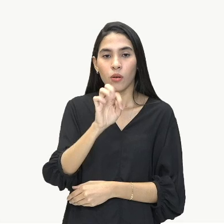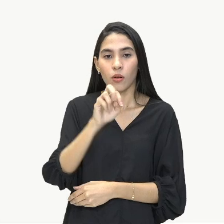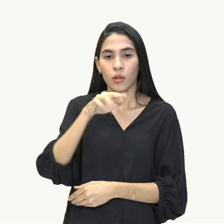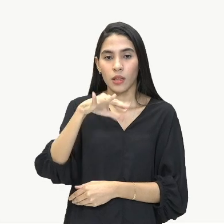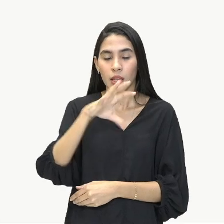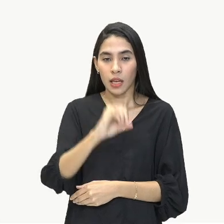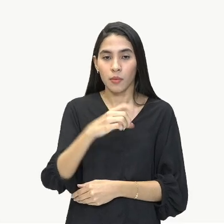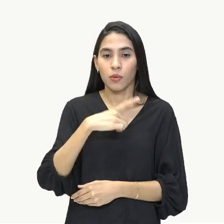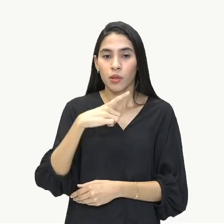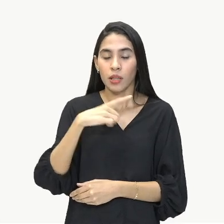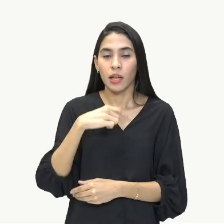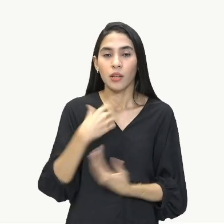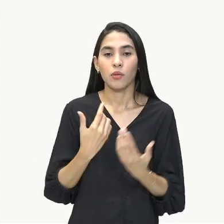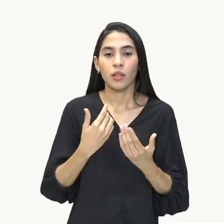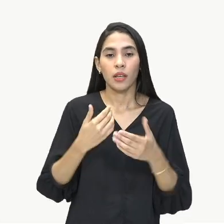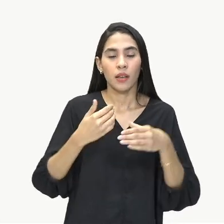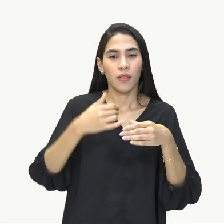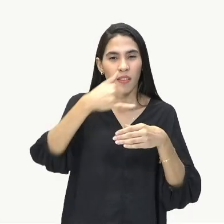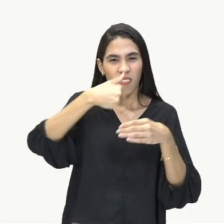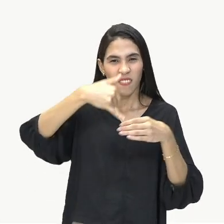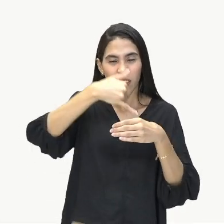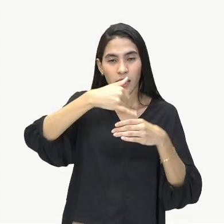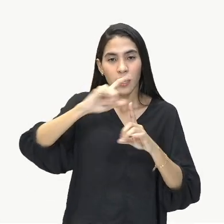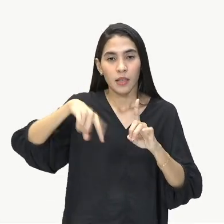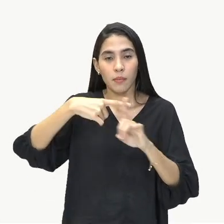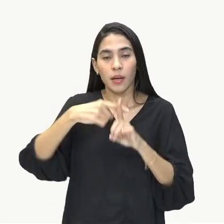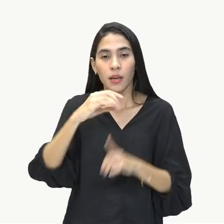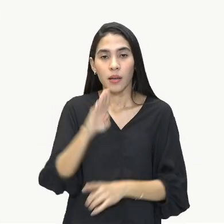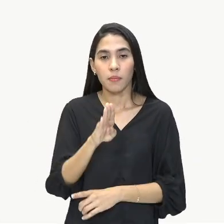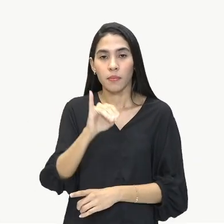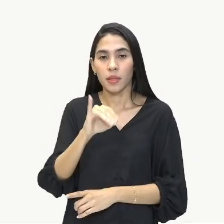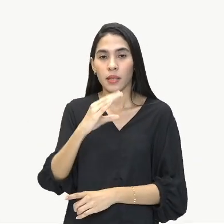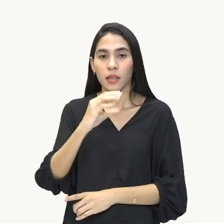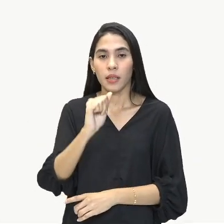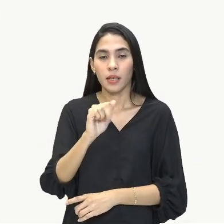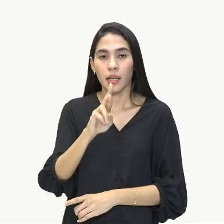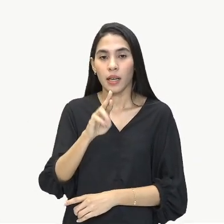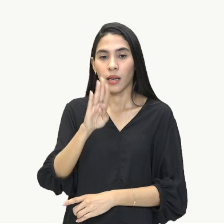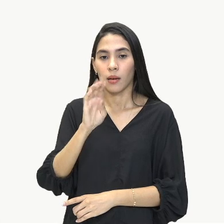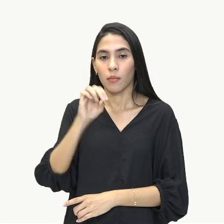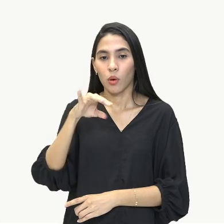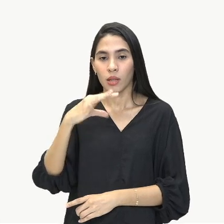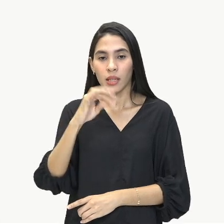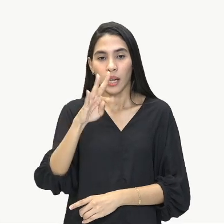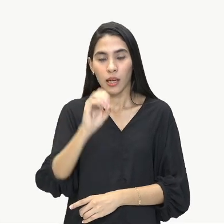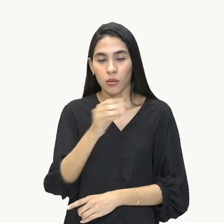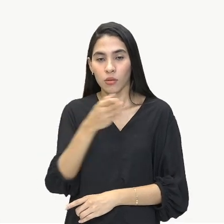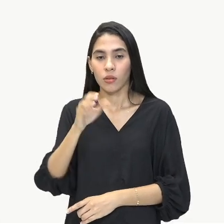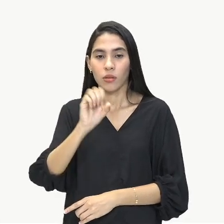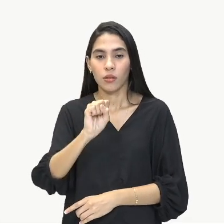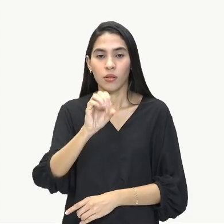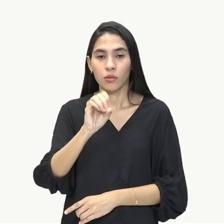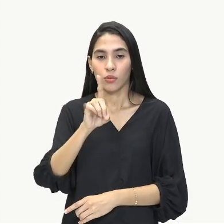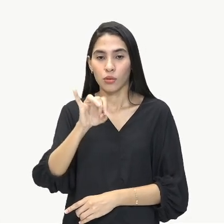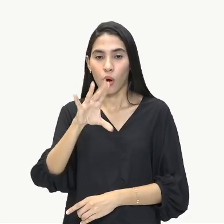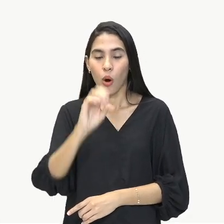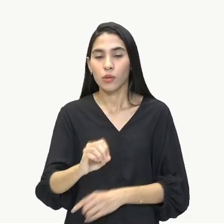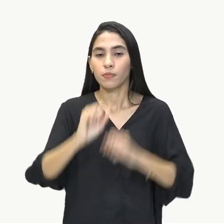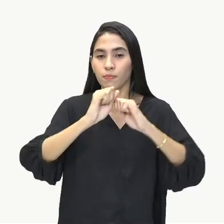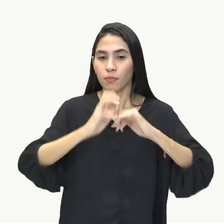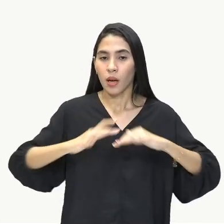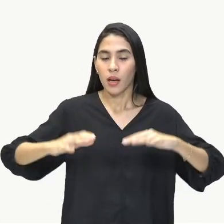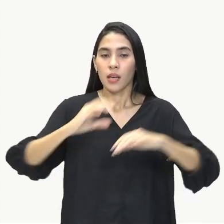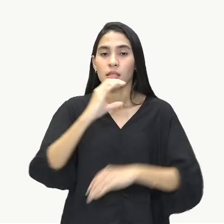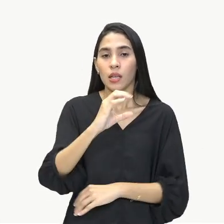do vinagre com bicarbonato de sódio. Essa reação, ela libera o gás